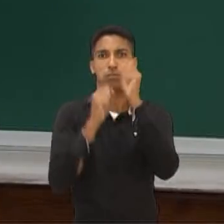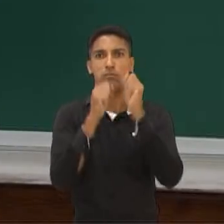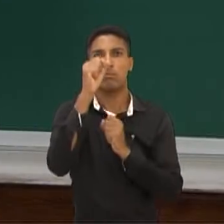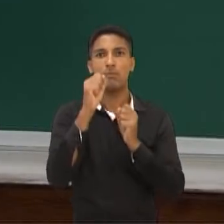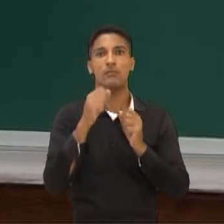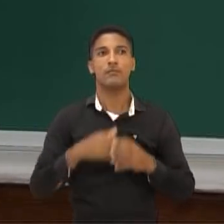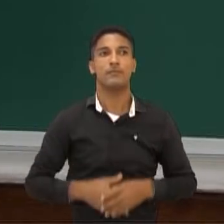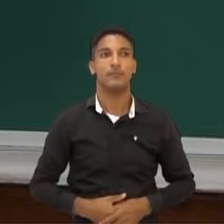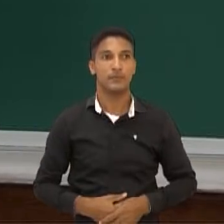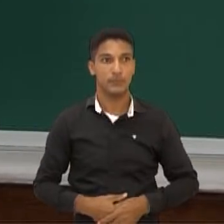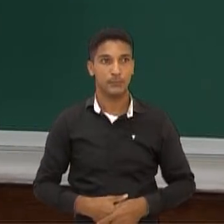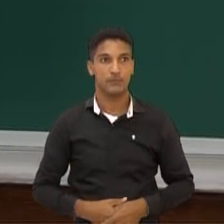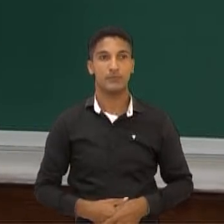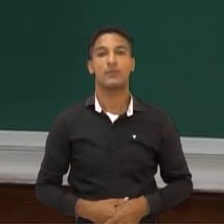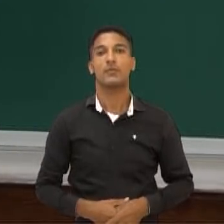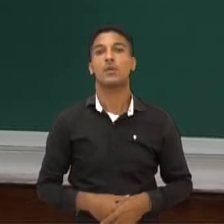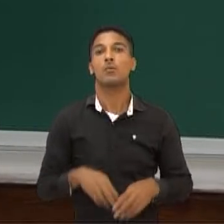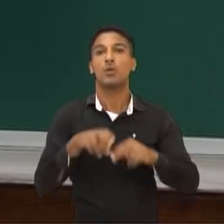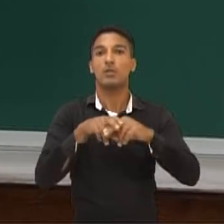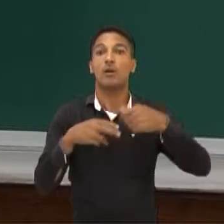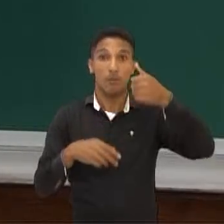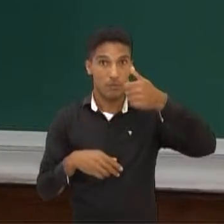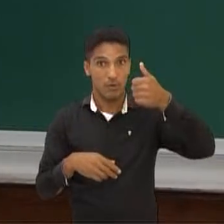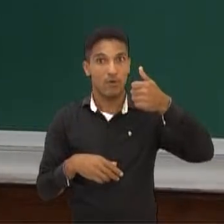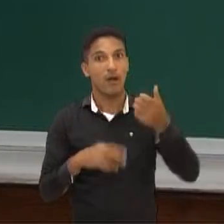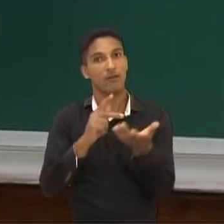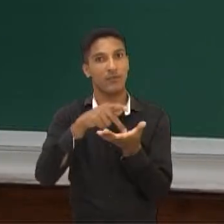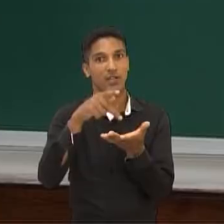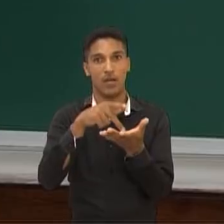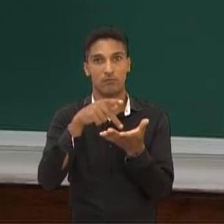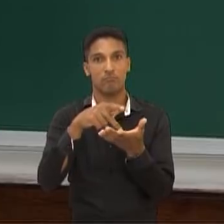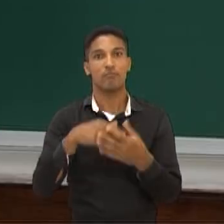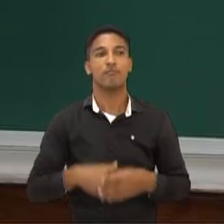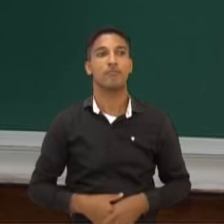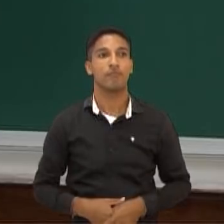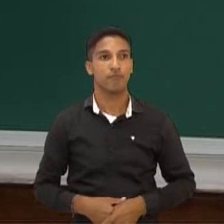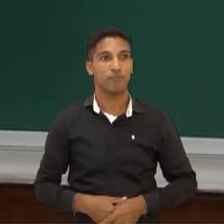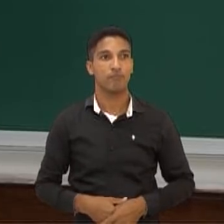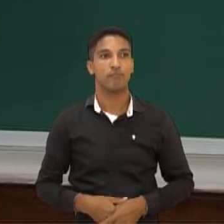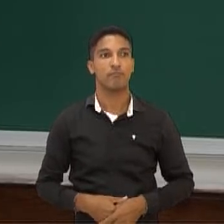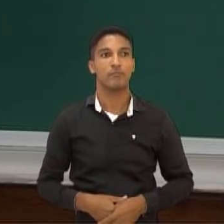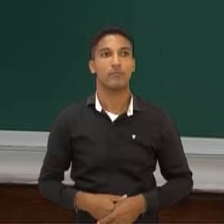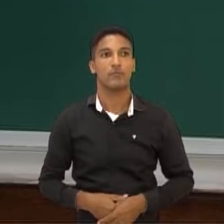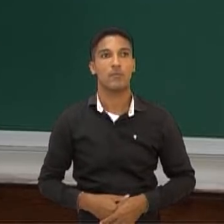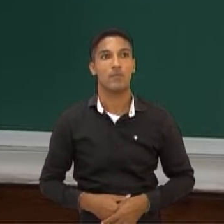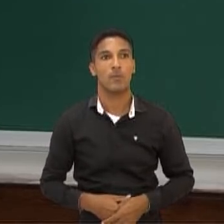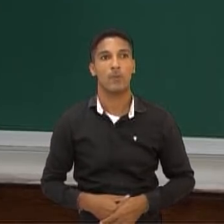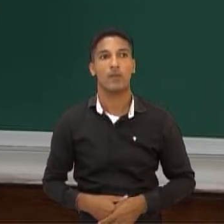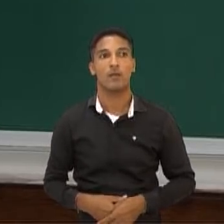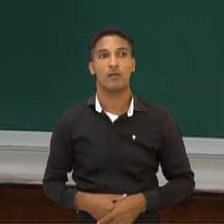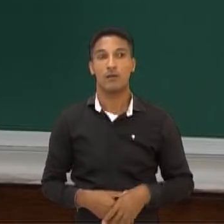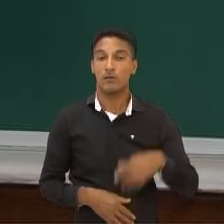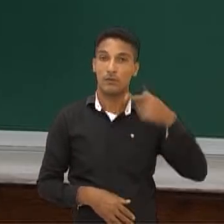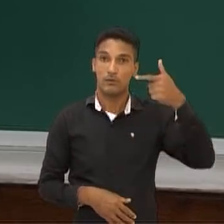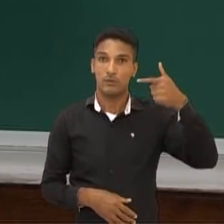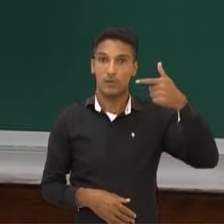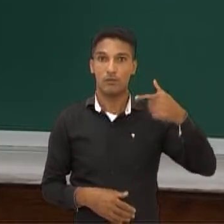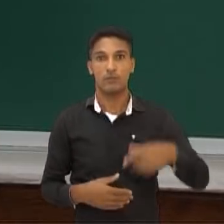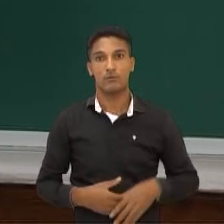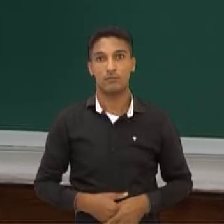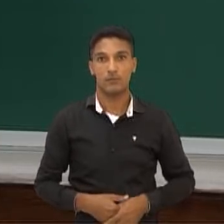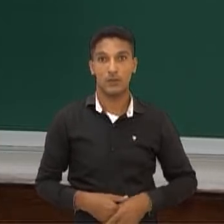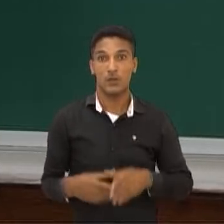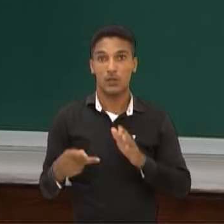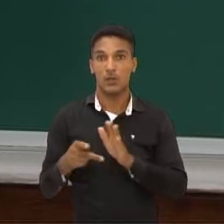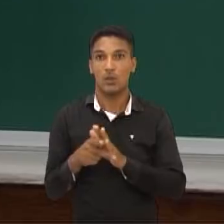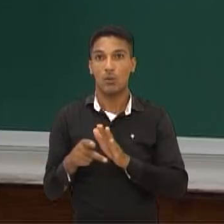é verdadeira. A segunda afirmativa, refrigeradores são dispositivos que transferem energia